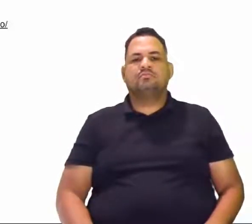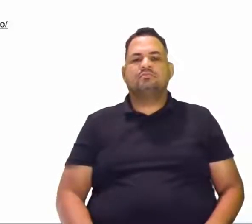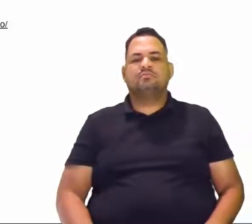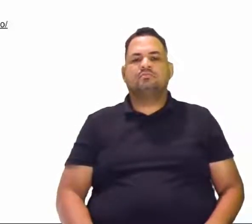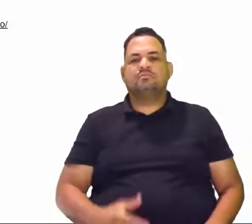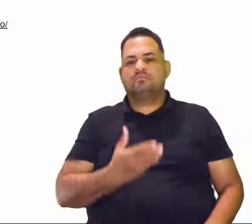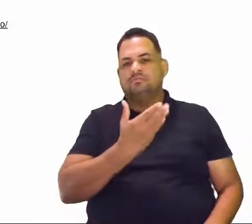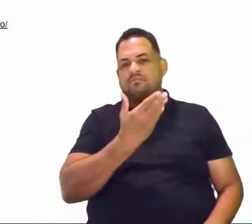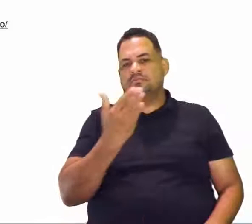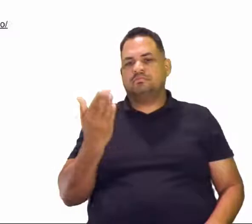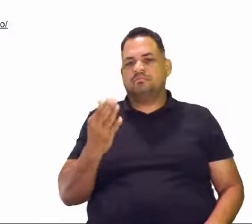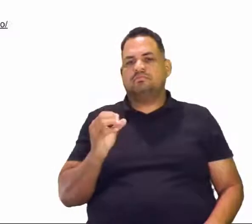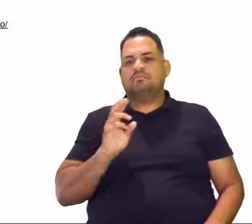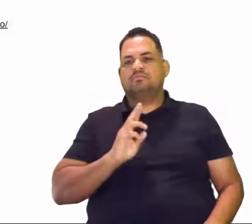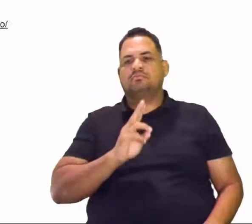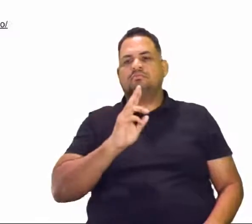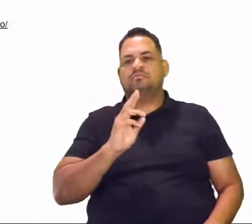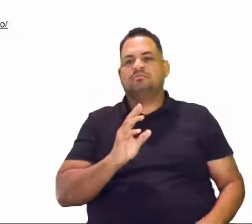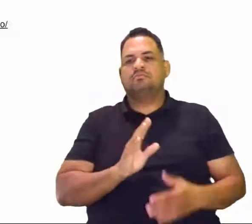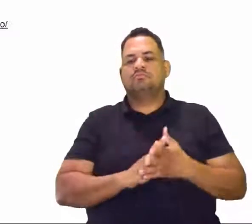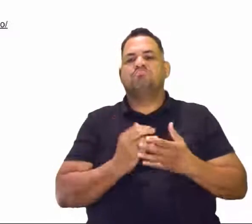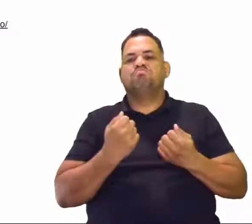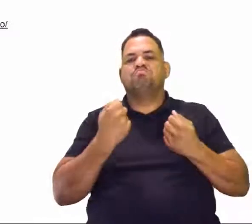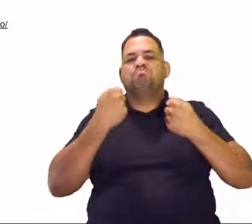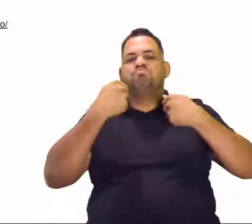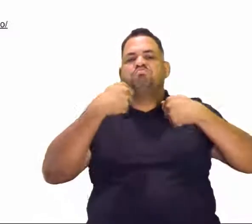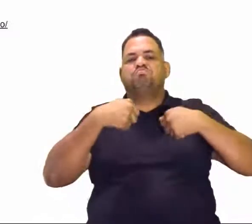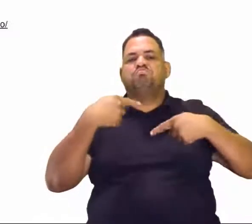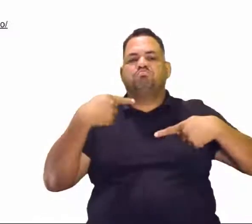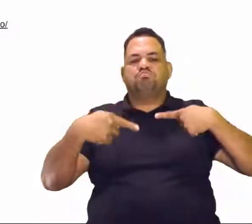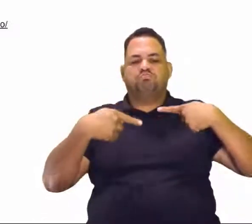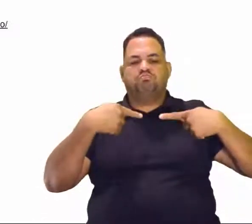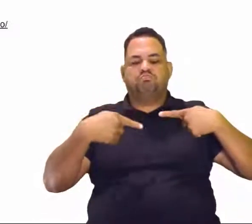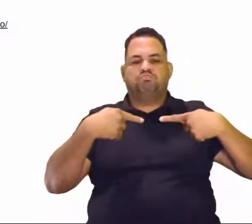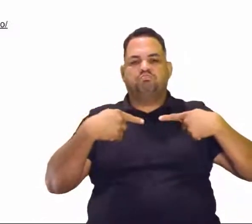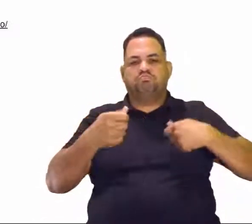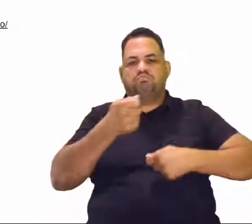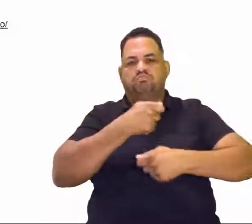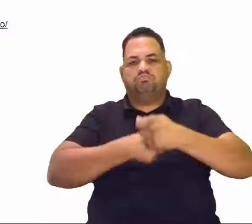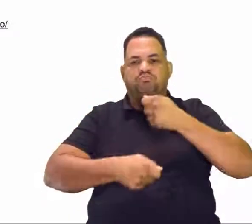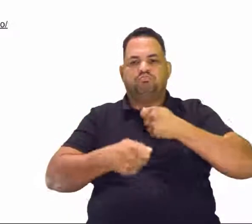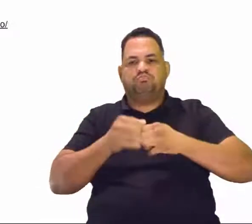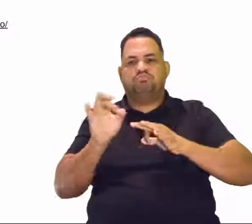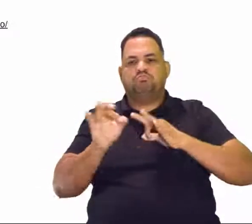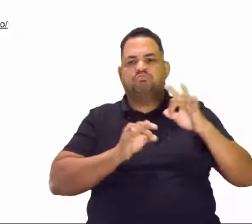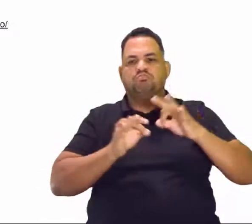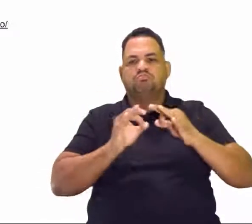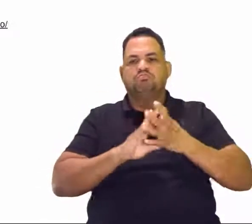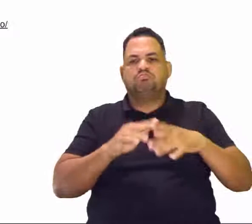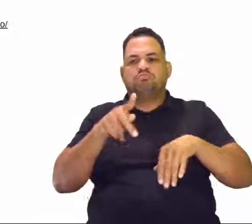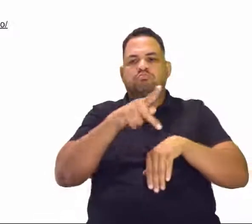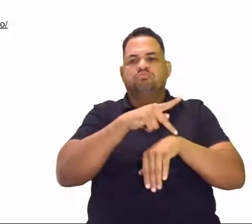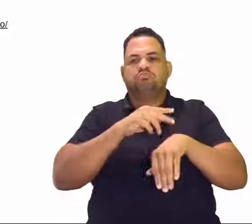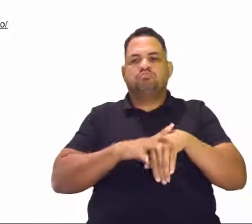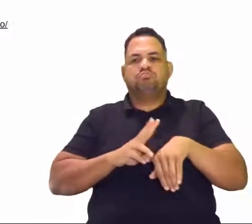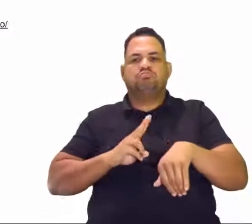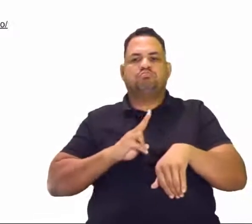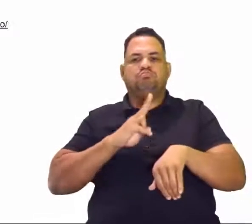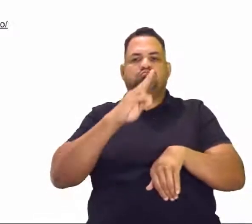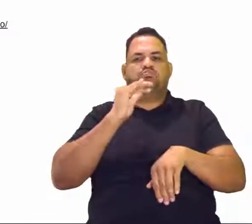denomina-se neocolonialista o processo de dominação política e econômica instituído pelas potências